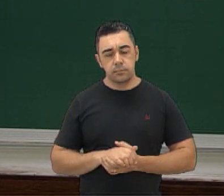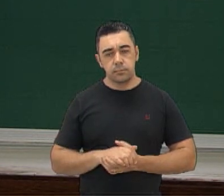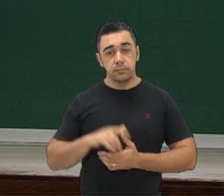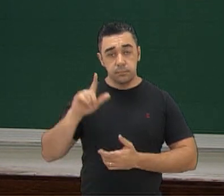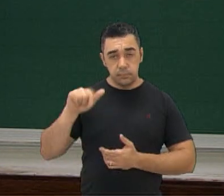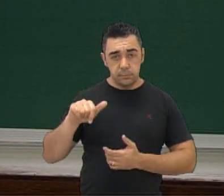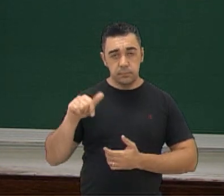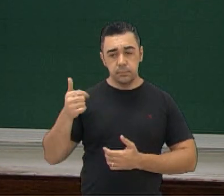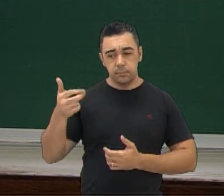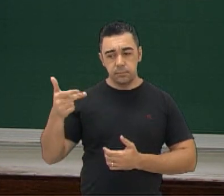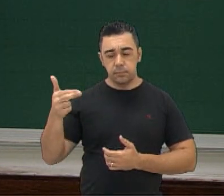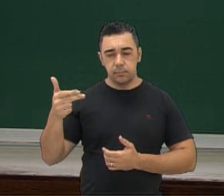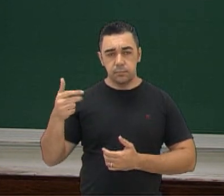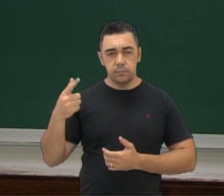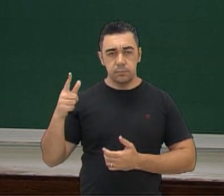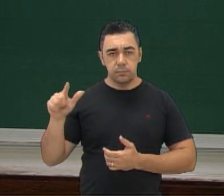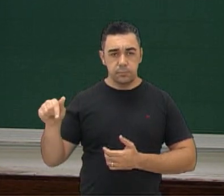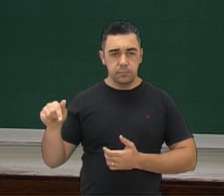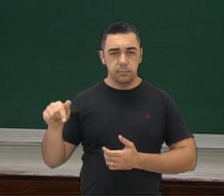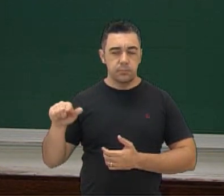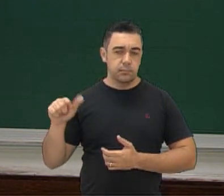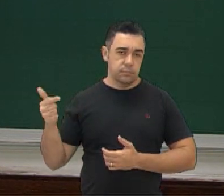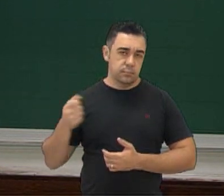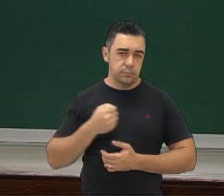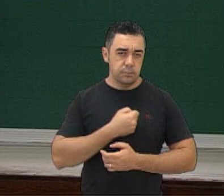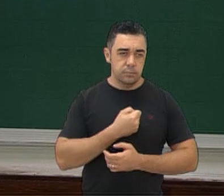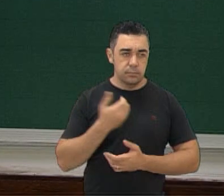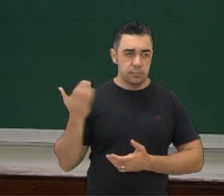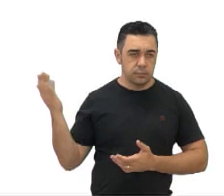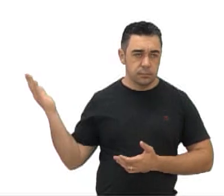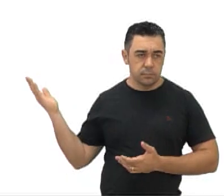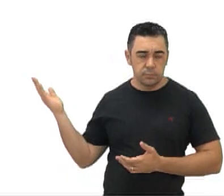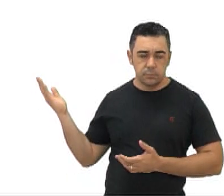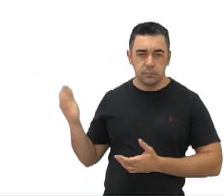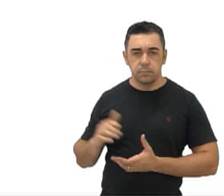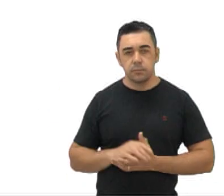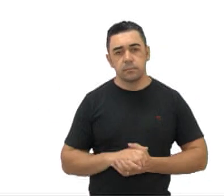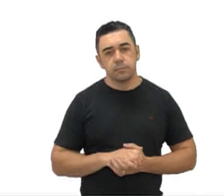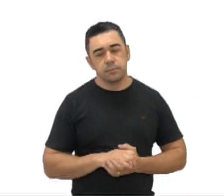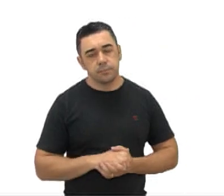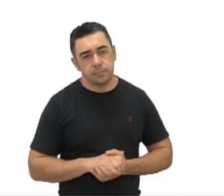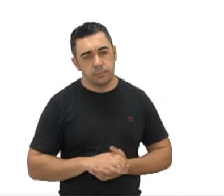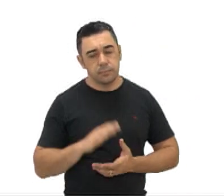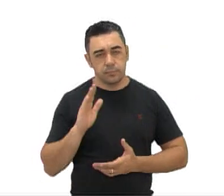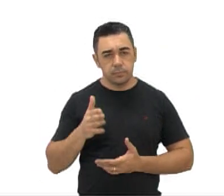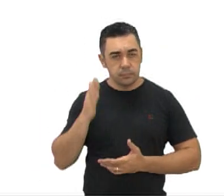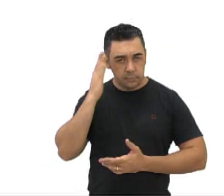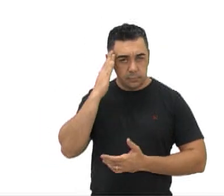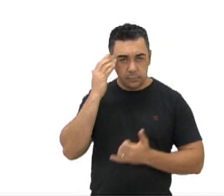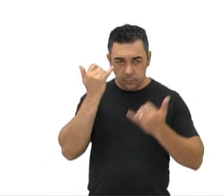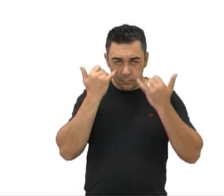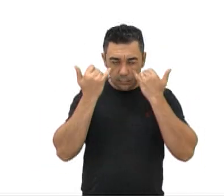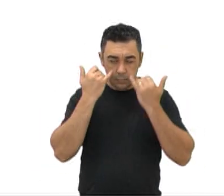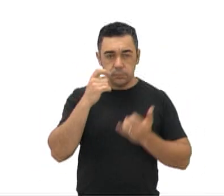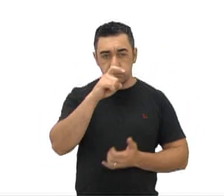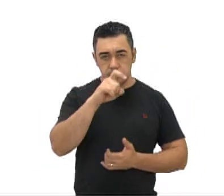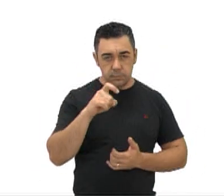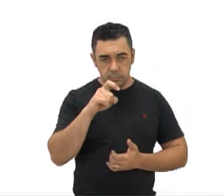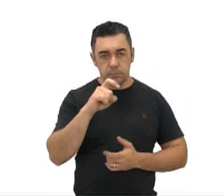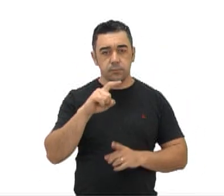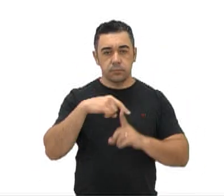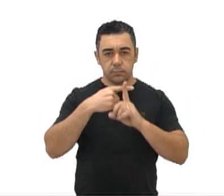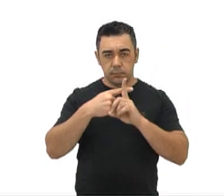igualdade. A 27 é outro número. Então, com essa informação, você já consegue identificar a expressão.